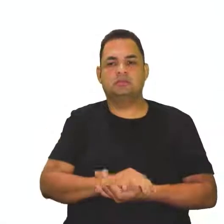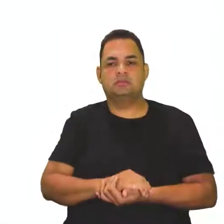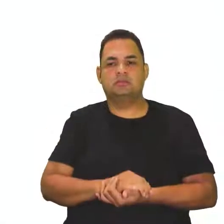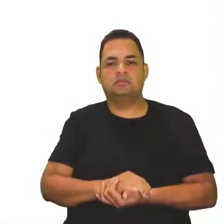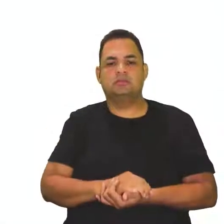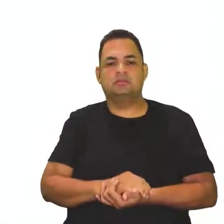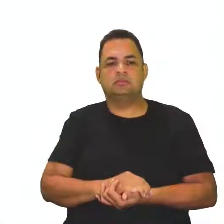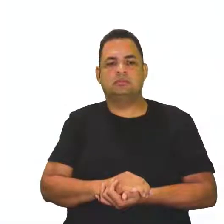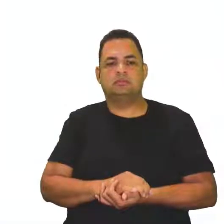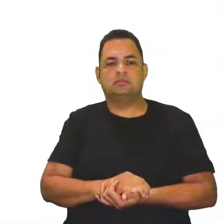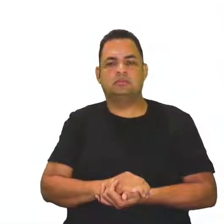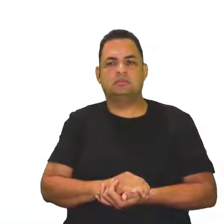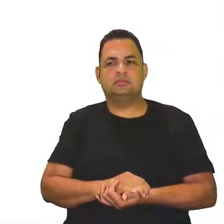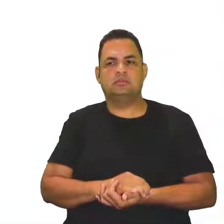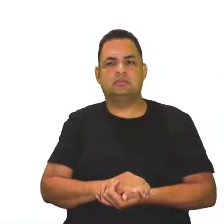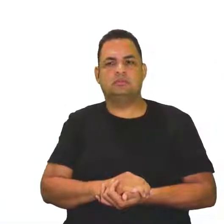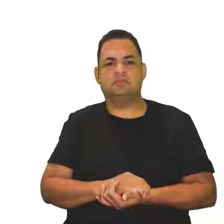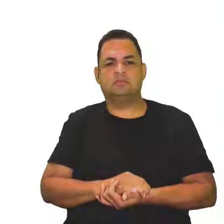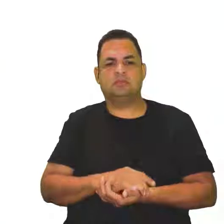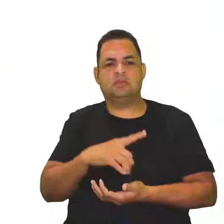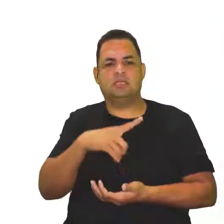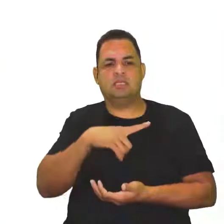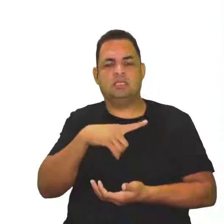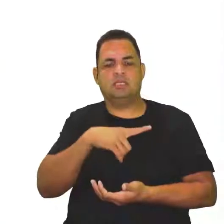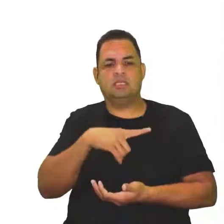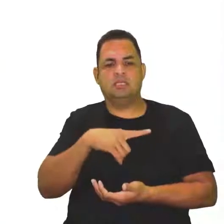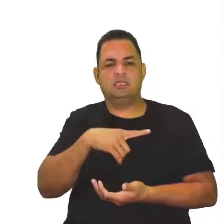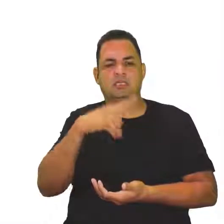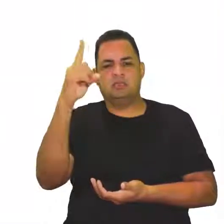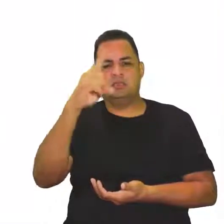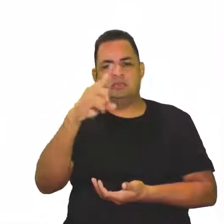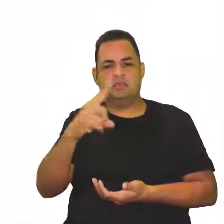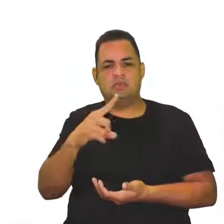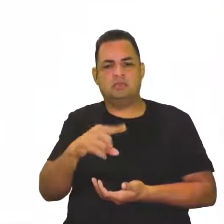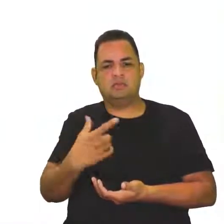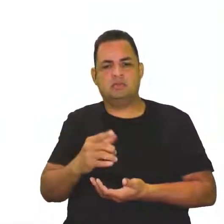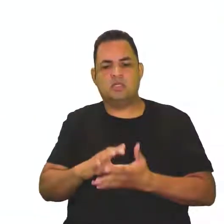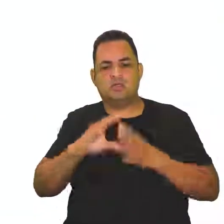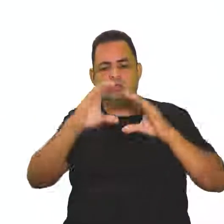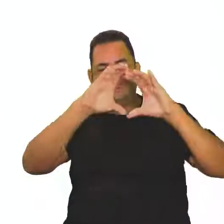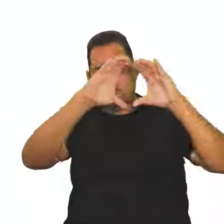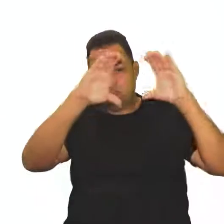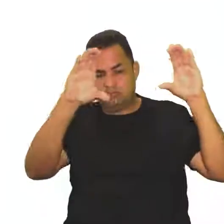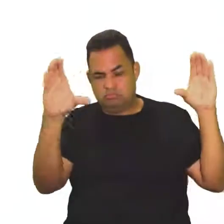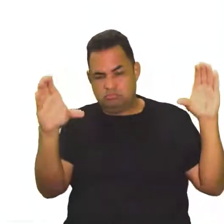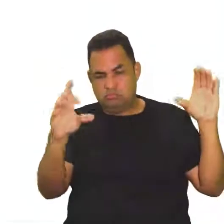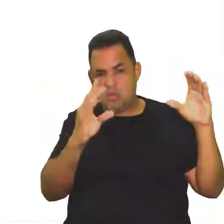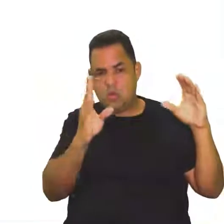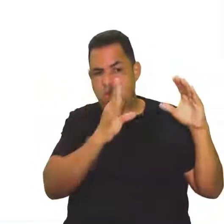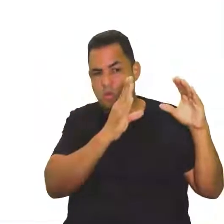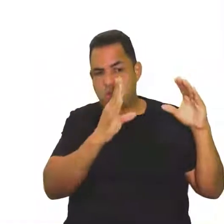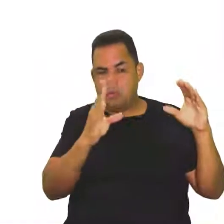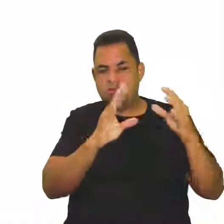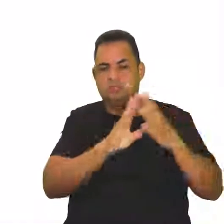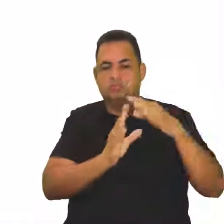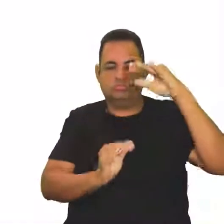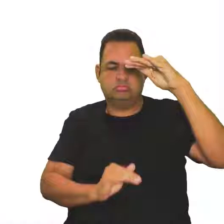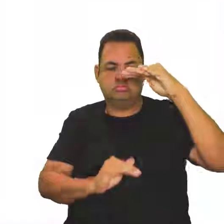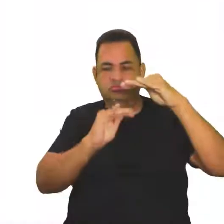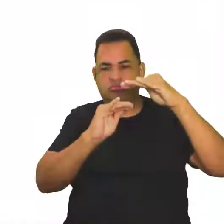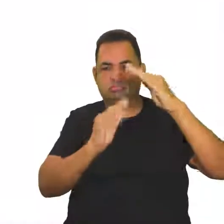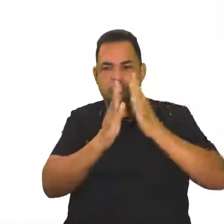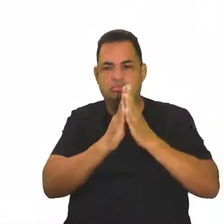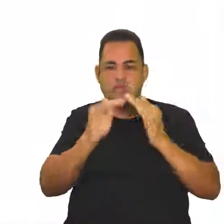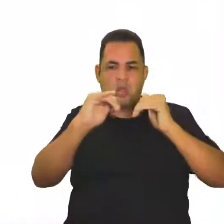E, no caso, né, há raios não só entre, né, uma nuvem à terra, mas entre nuvens